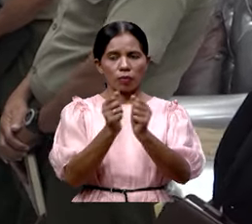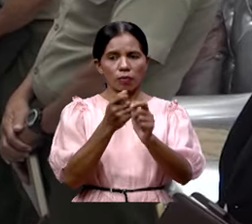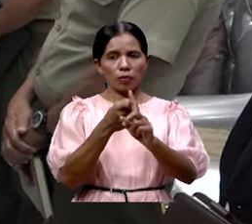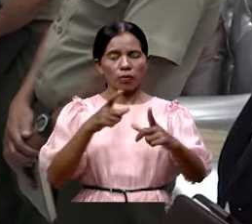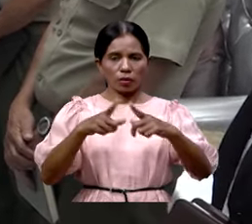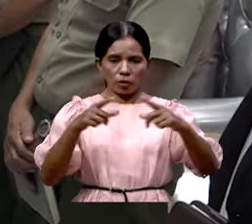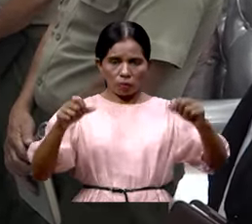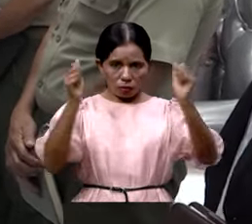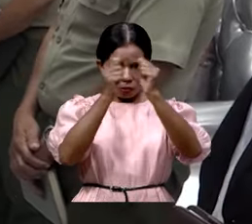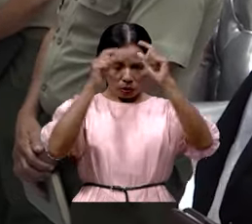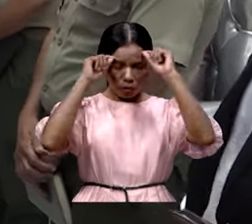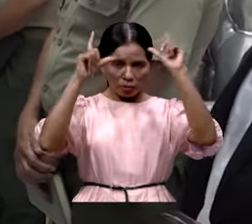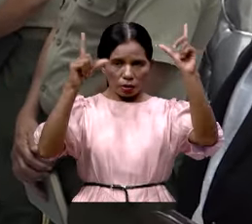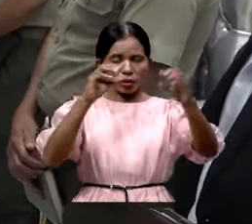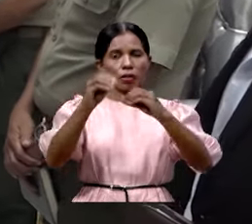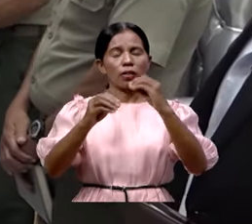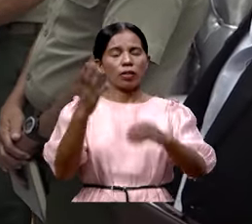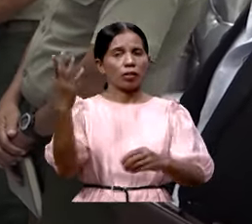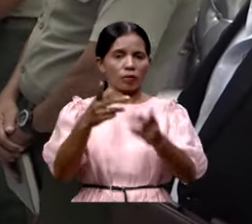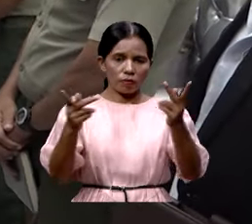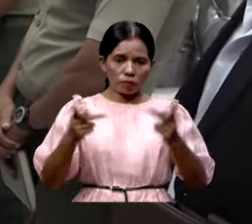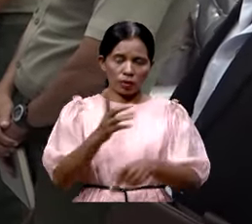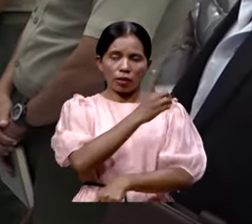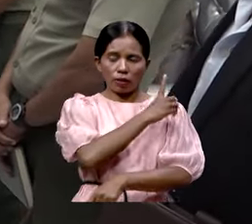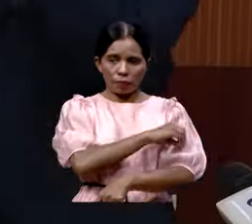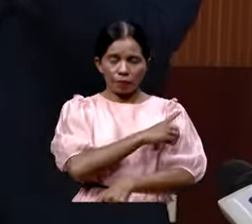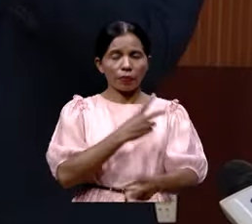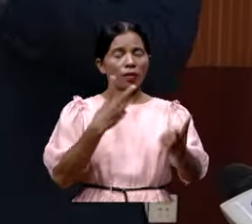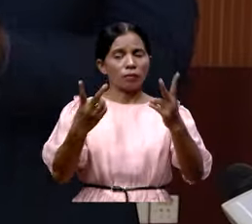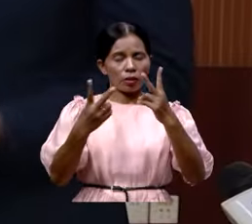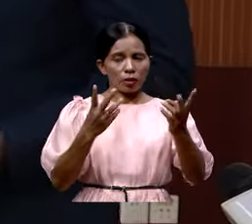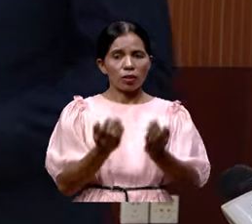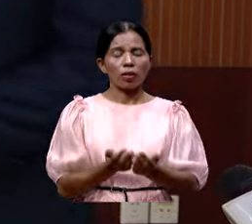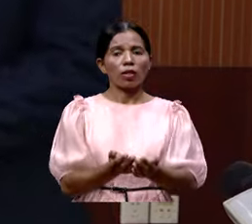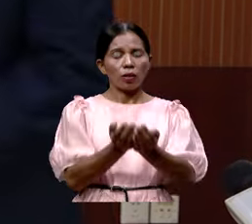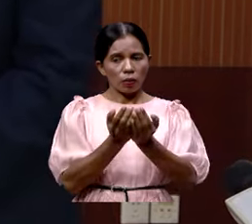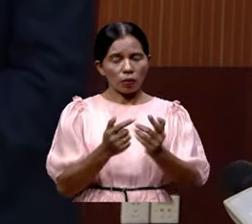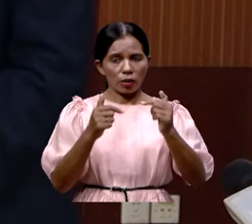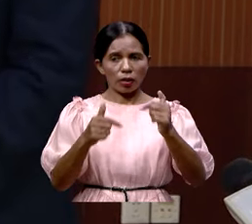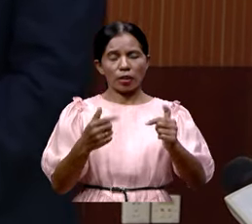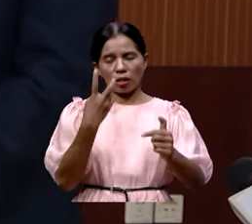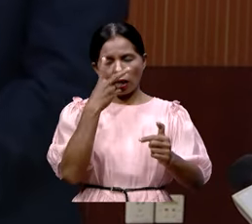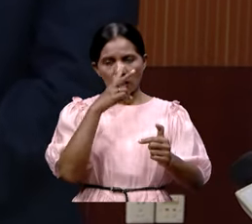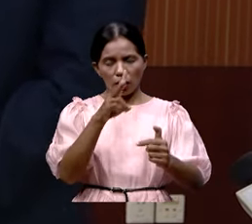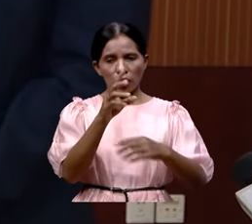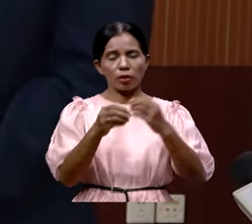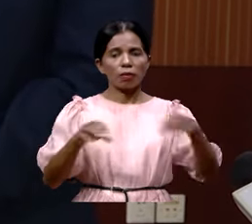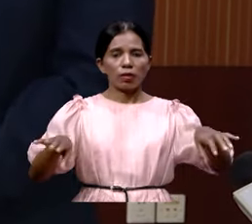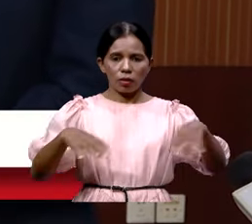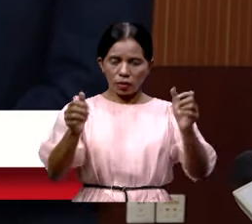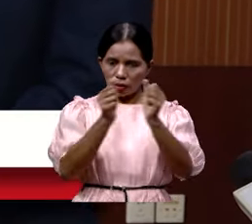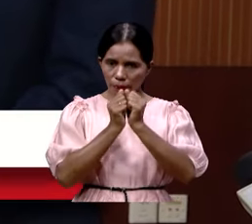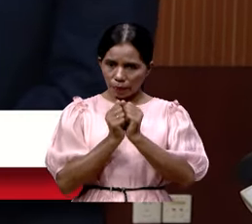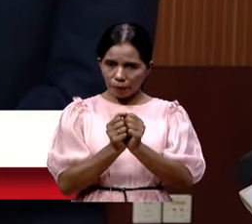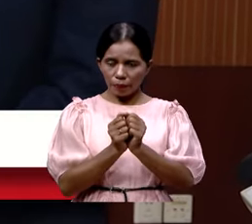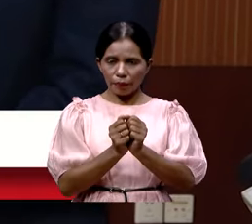Japão no Timor-Leste e a área de defesa. Visita Rau Murasame, né? Para a Tubela intensifica e tem a cooperação.